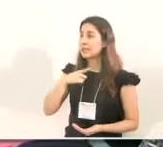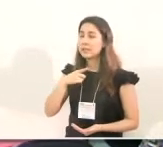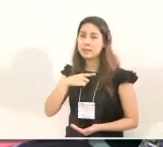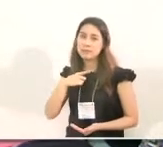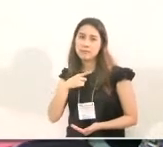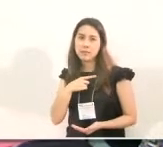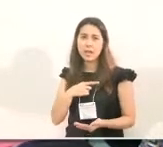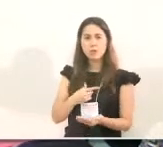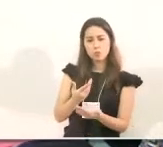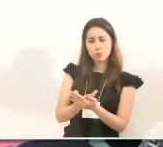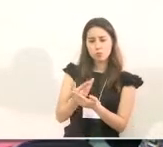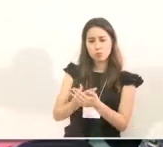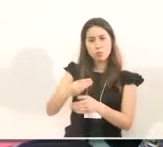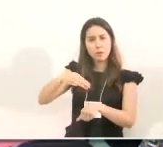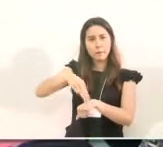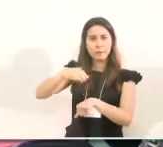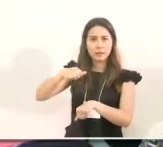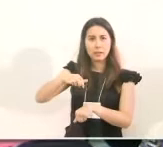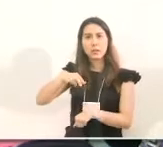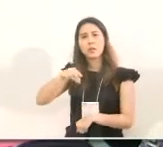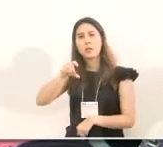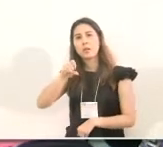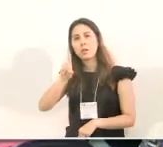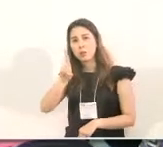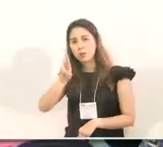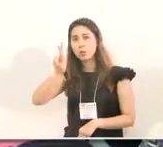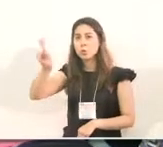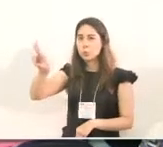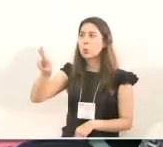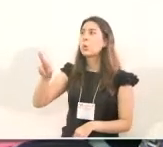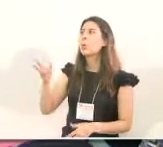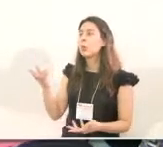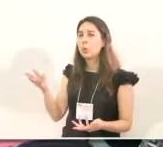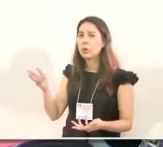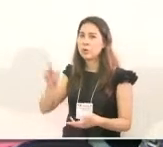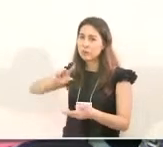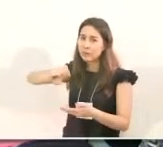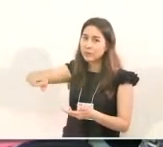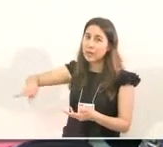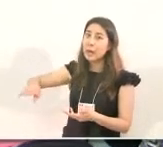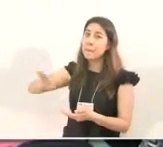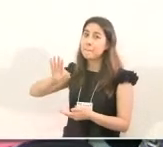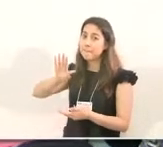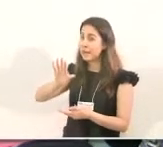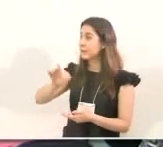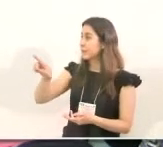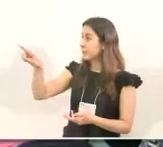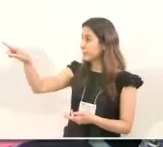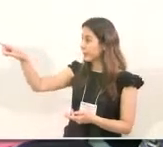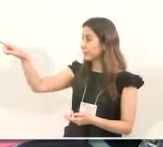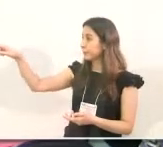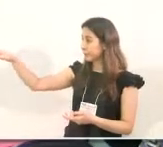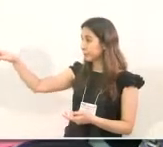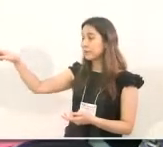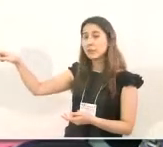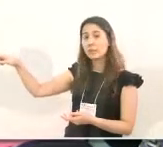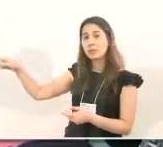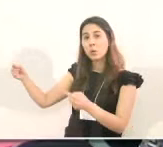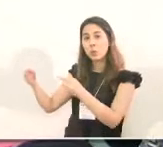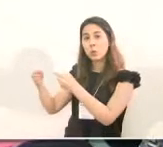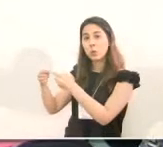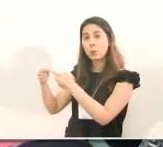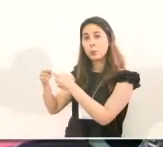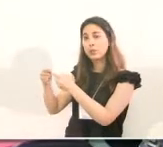ea gente tem que reconhecer o trabalho acadêmico de vocês não é vocês sem são acadêmicos ligado à história eu sou um